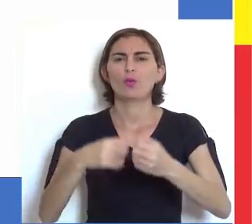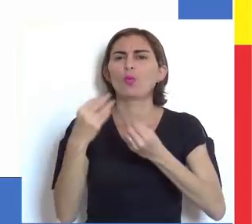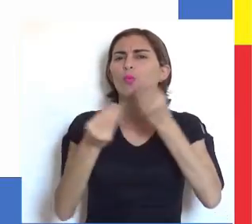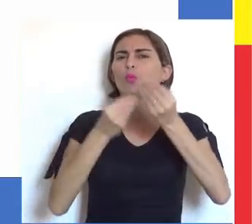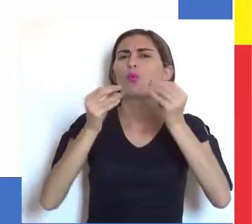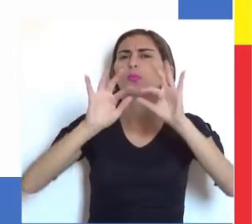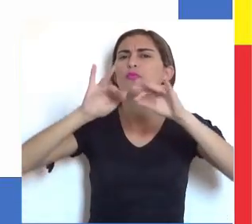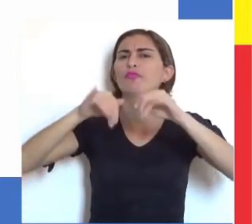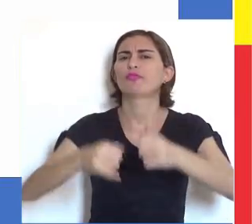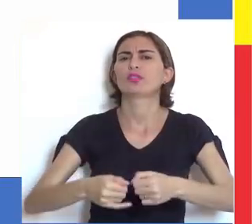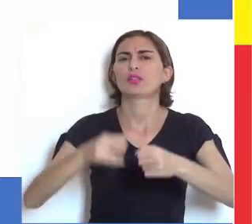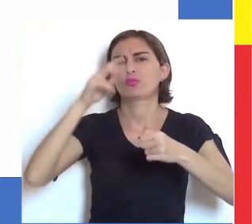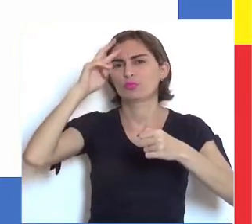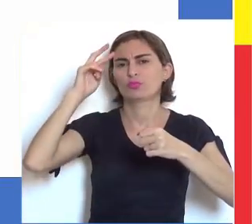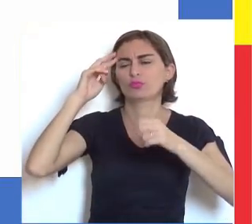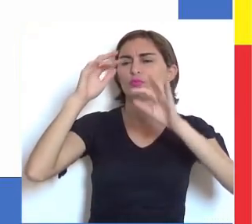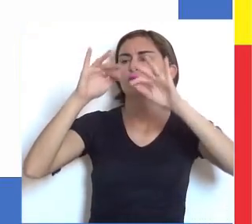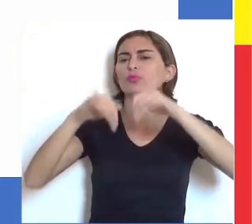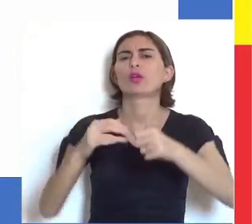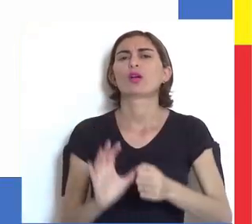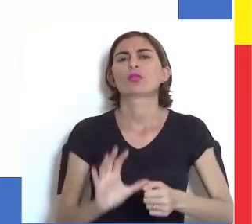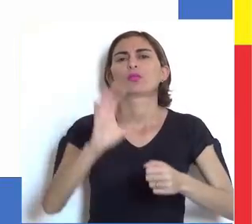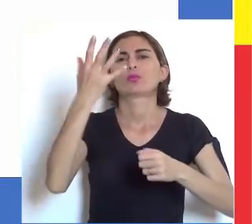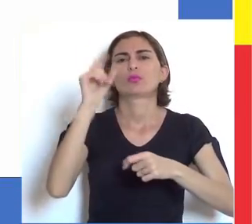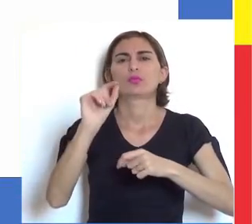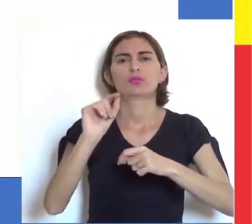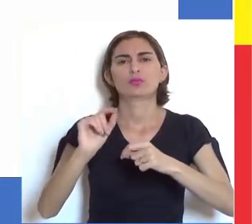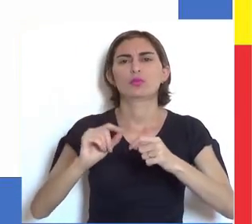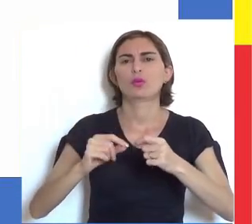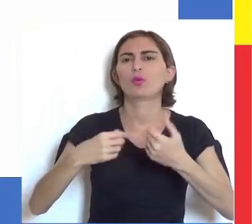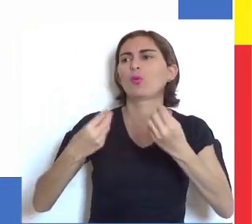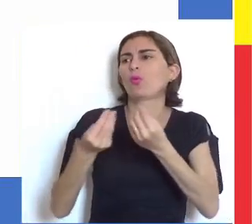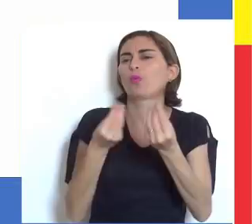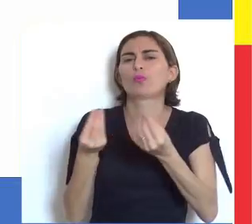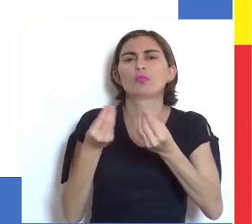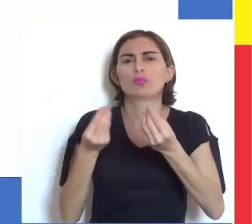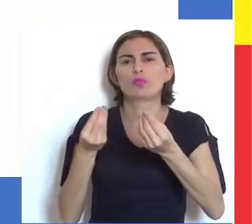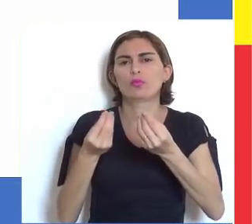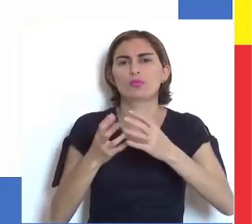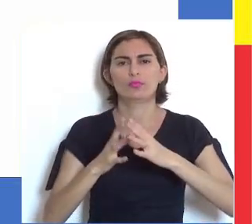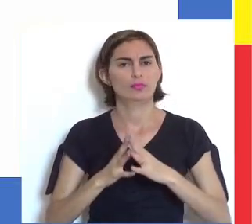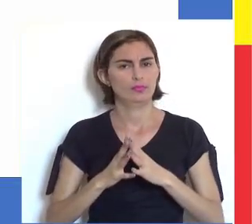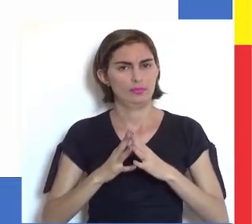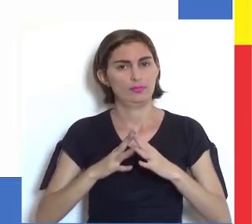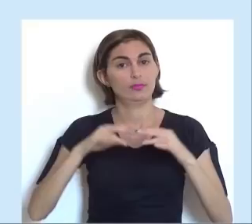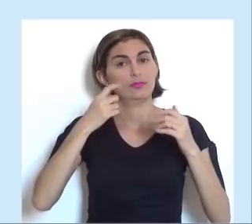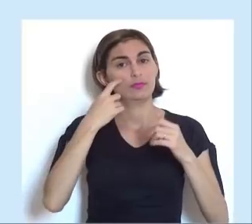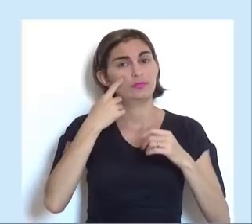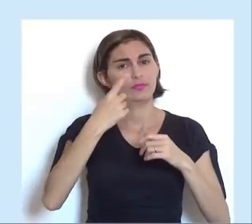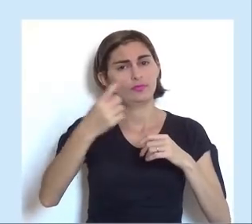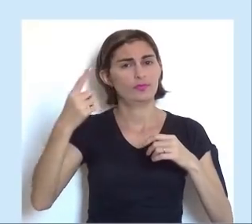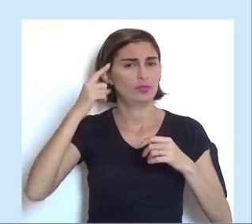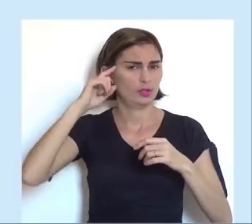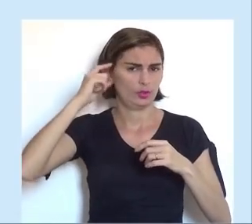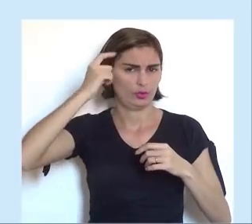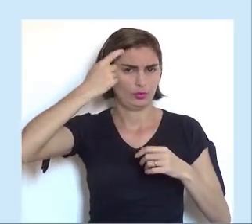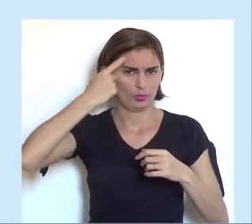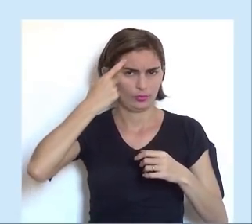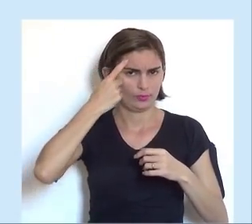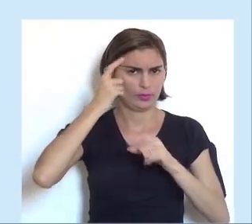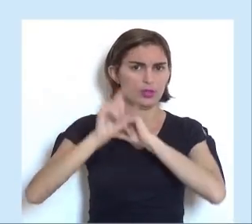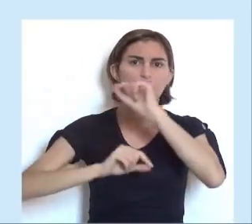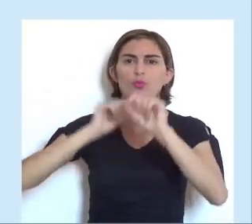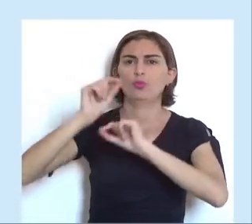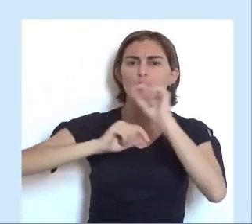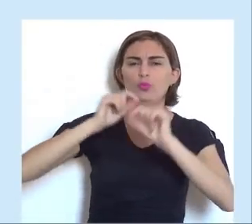como que se dá após o clímax, o que acontece e para onde vão as nossas personagens. Se você ainda está em